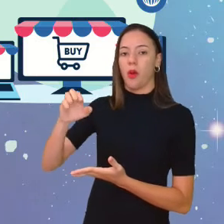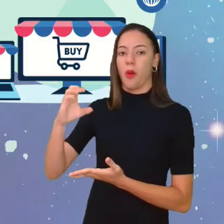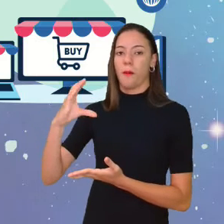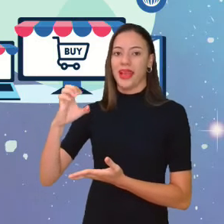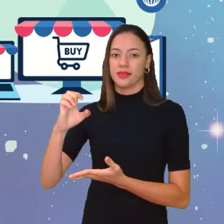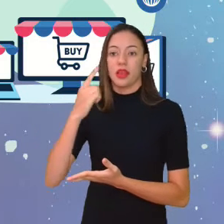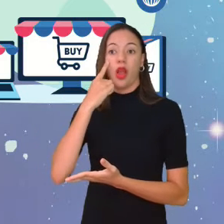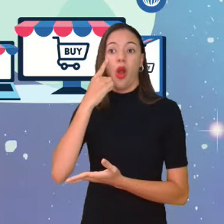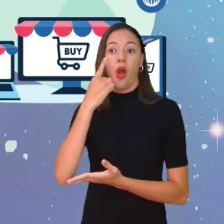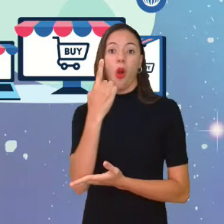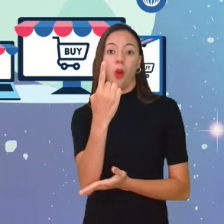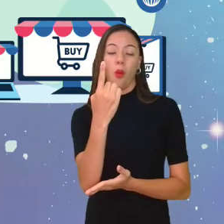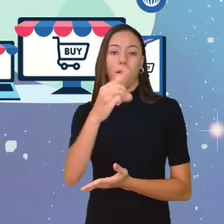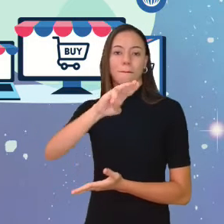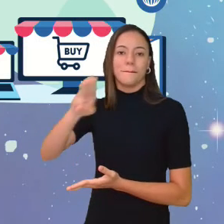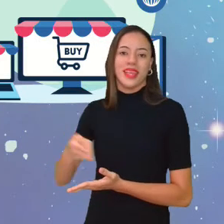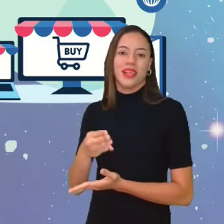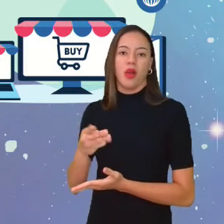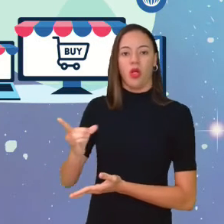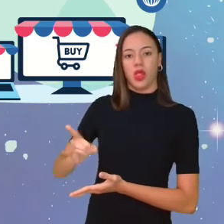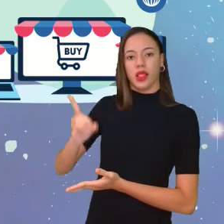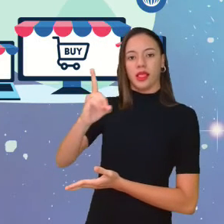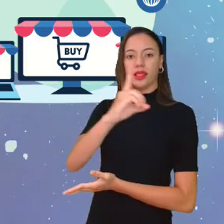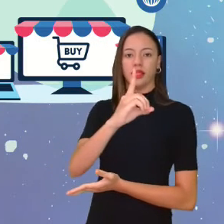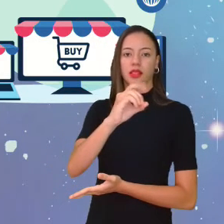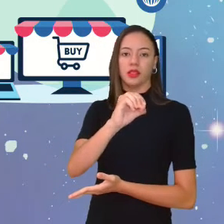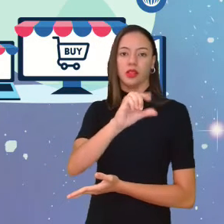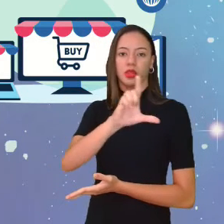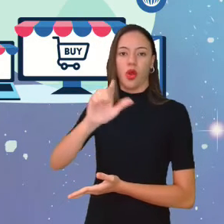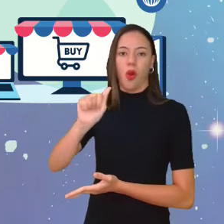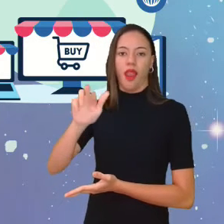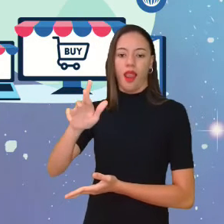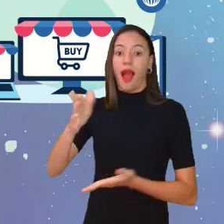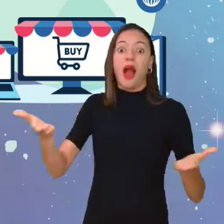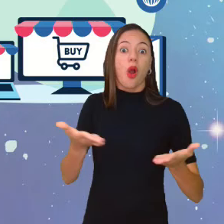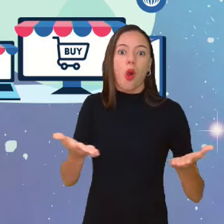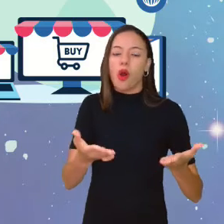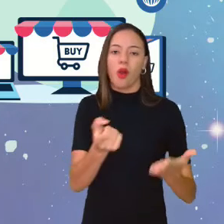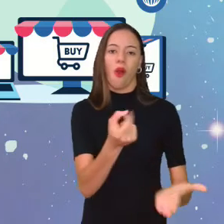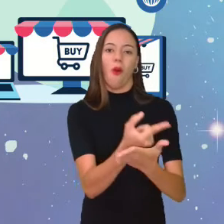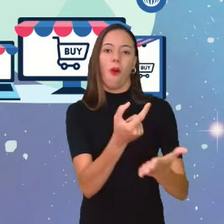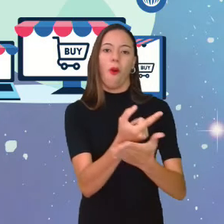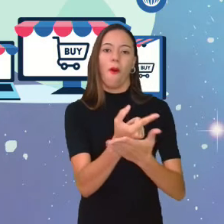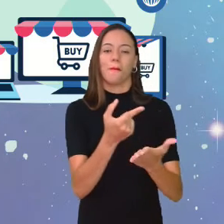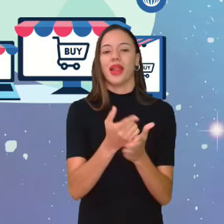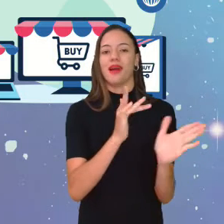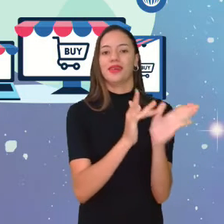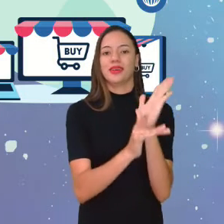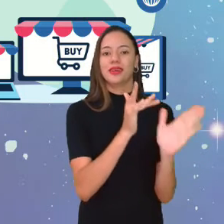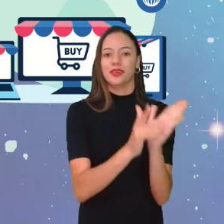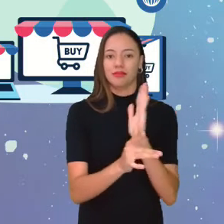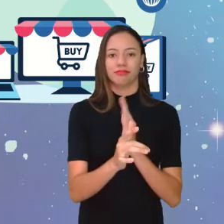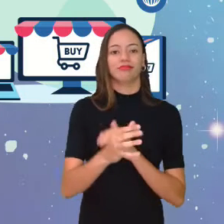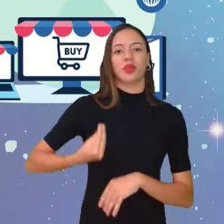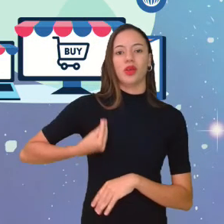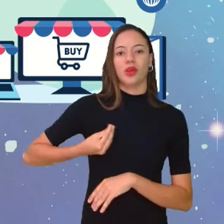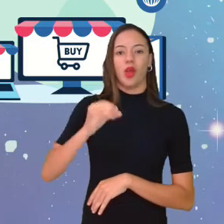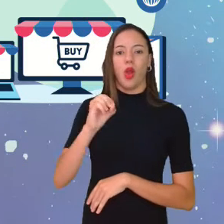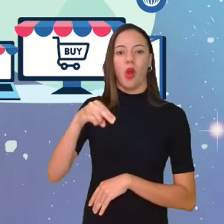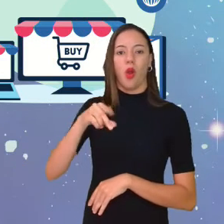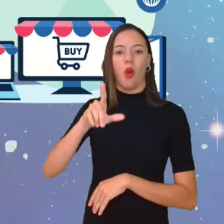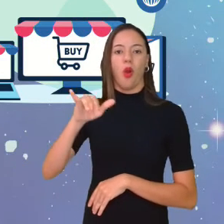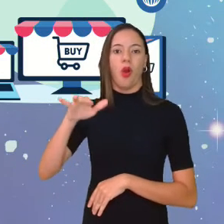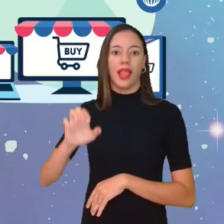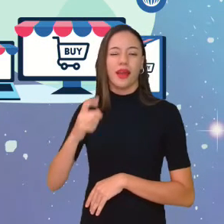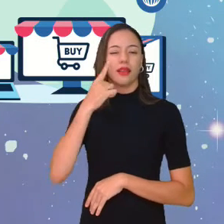US$ 1 milhão nesse 1 minuto foi feito em compras online. Então, veja a quantidade de informações, a quantidade